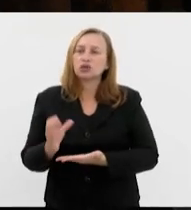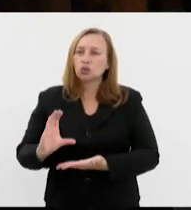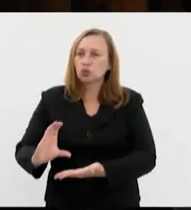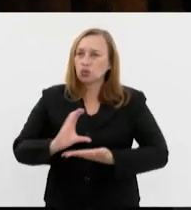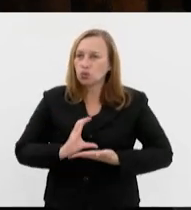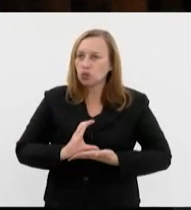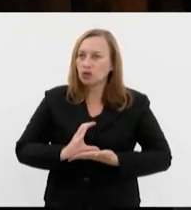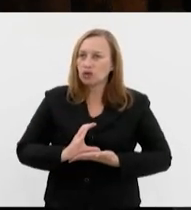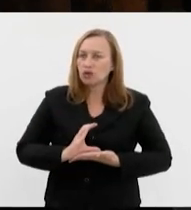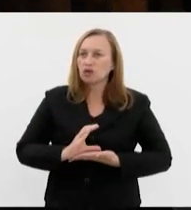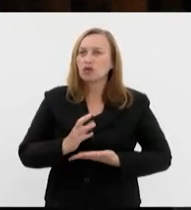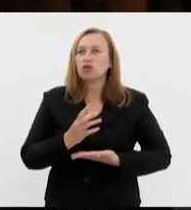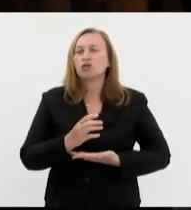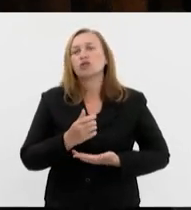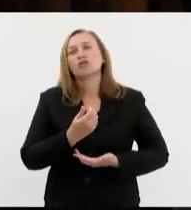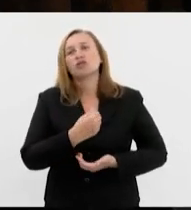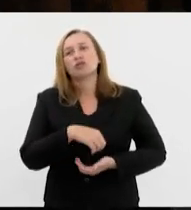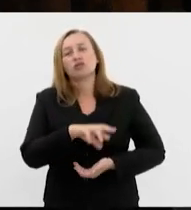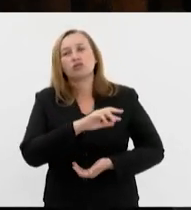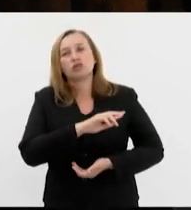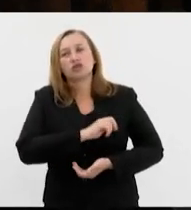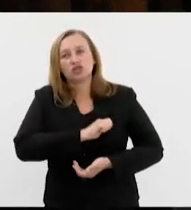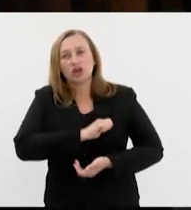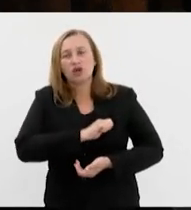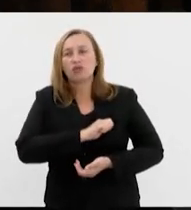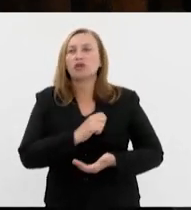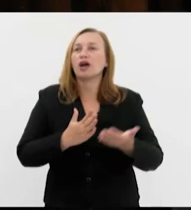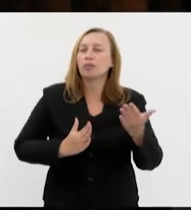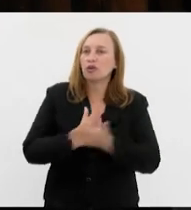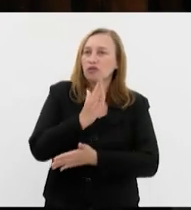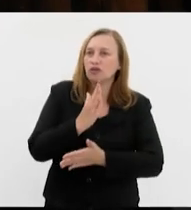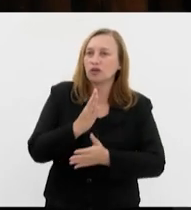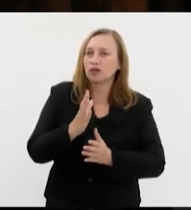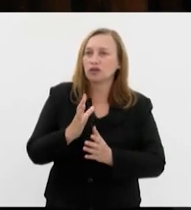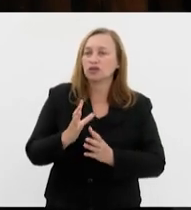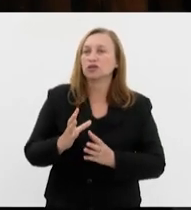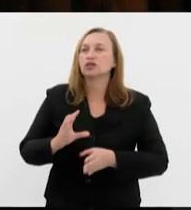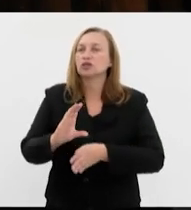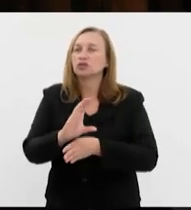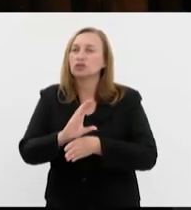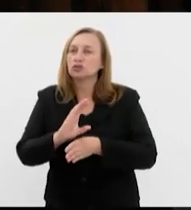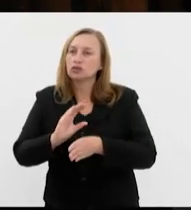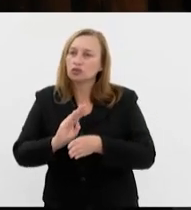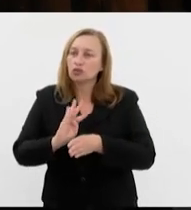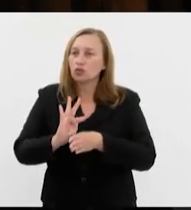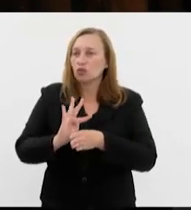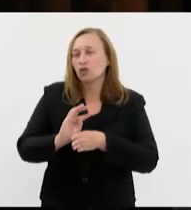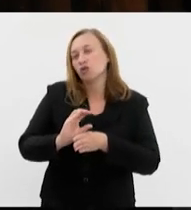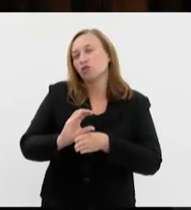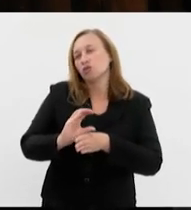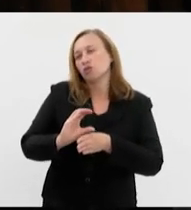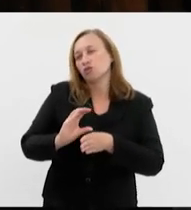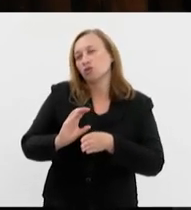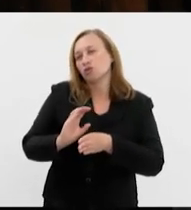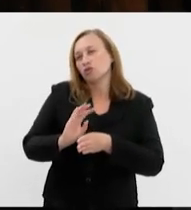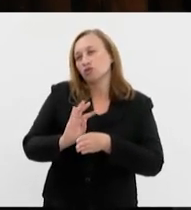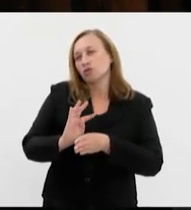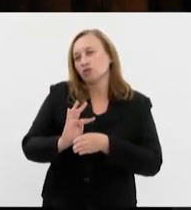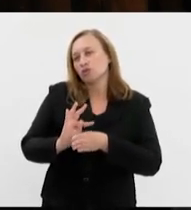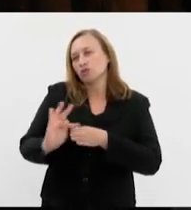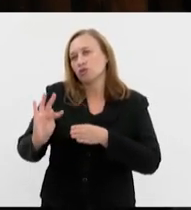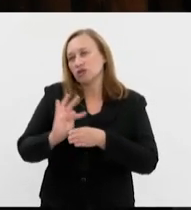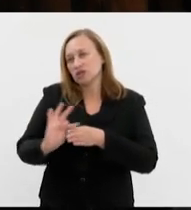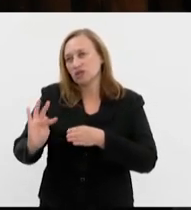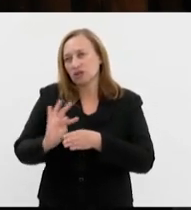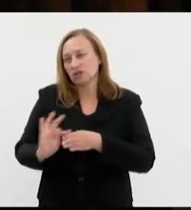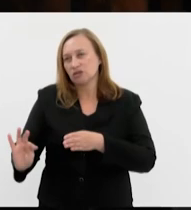foi aprovado no âmbito do Conselho Nacional de Secretários de Fazenda. Nesses casos, nós da